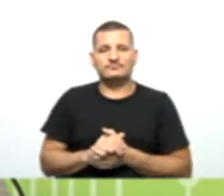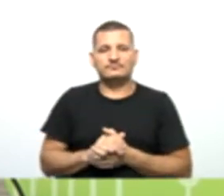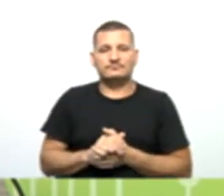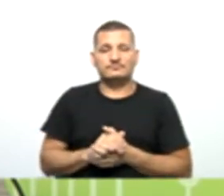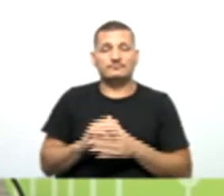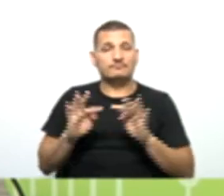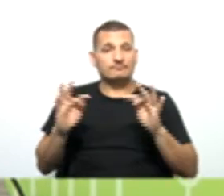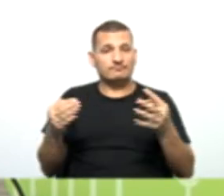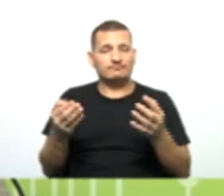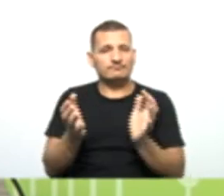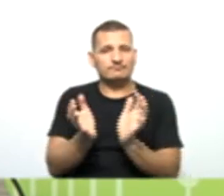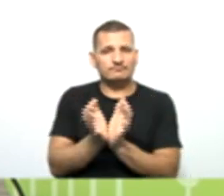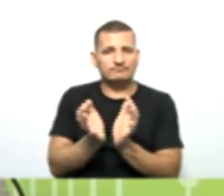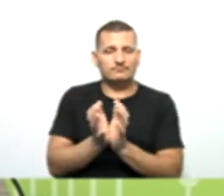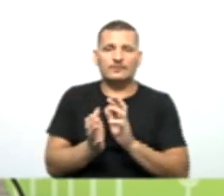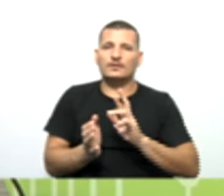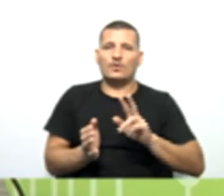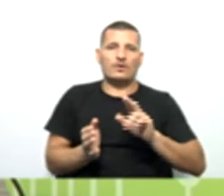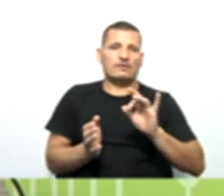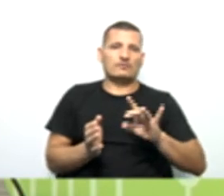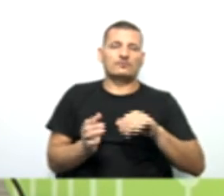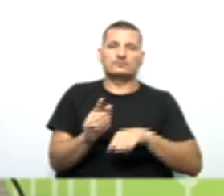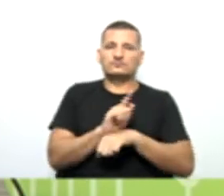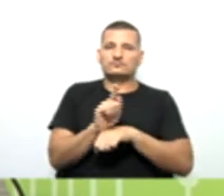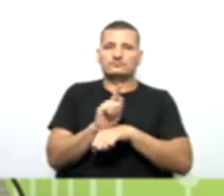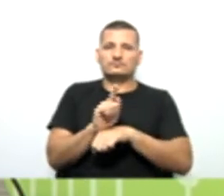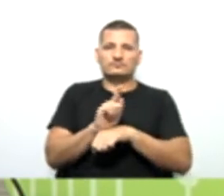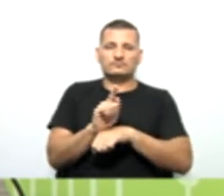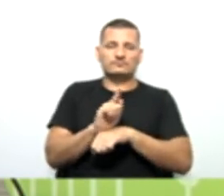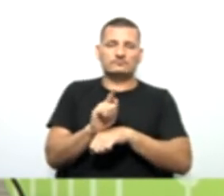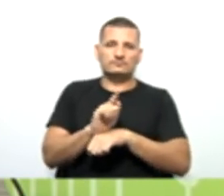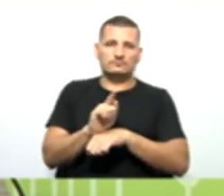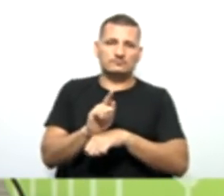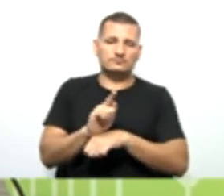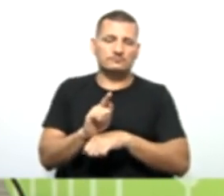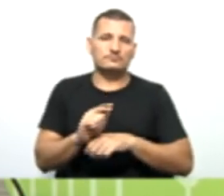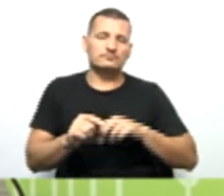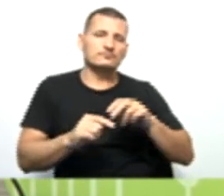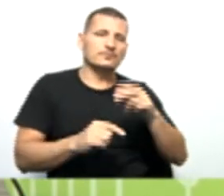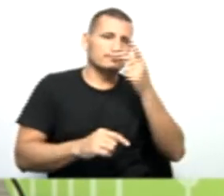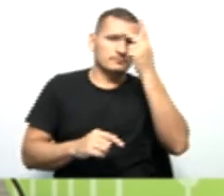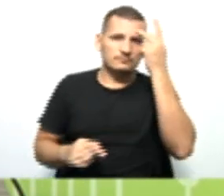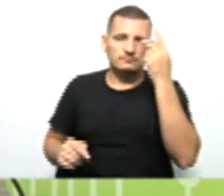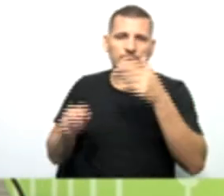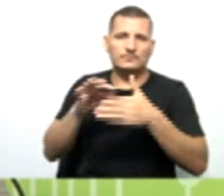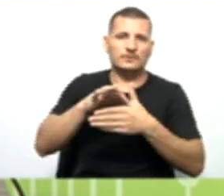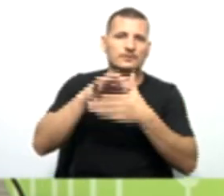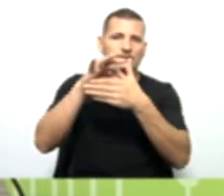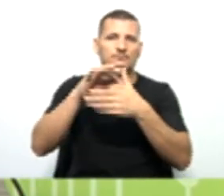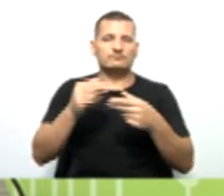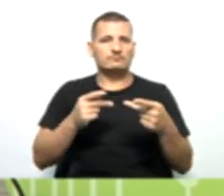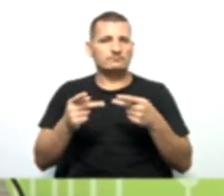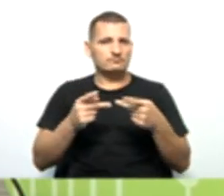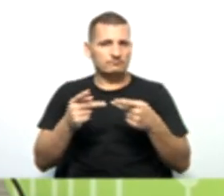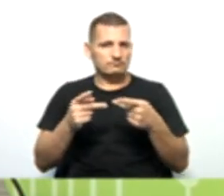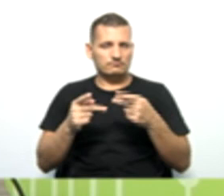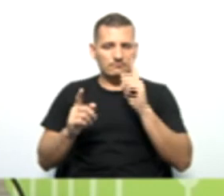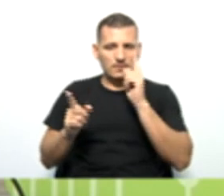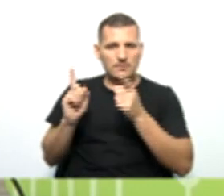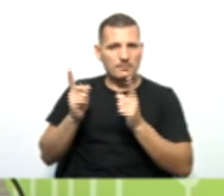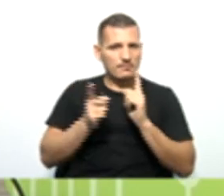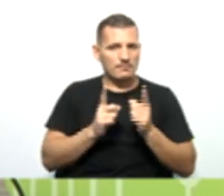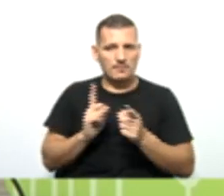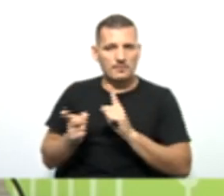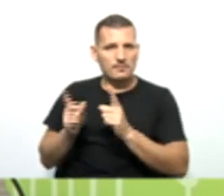toda a equipe, não só o gerente, aquela pessoa que está levando o projeto à frente, né, liderando todas as pessoas que estão